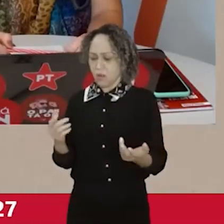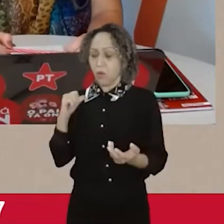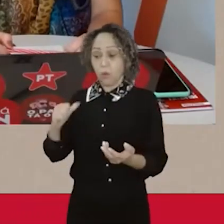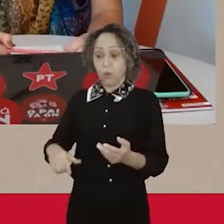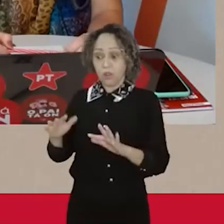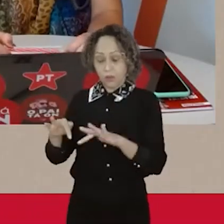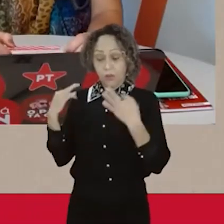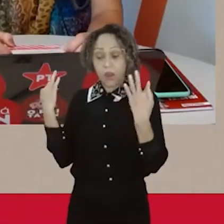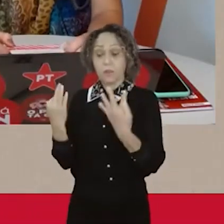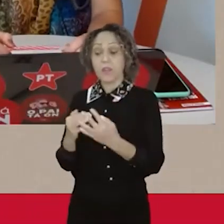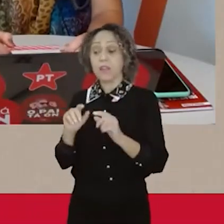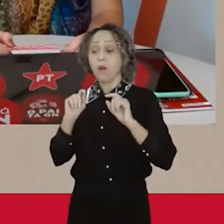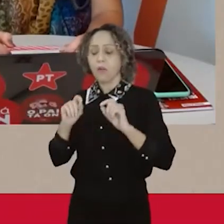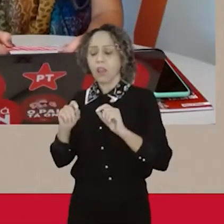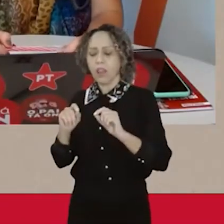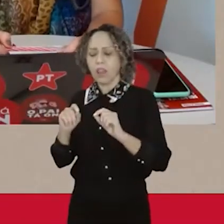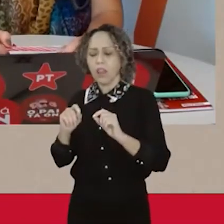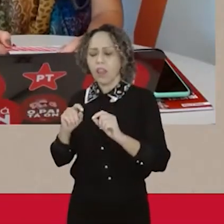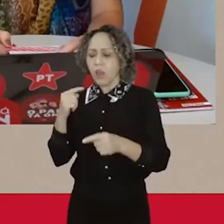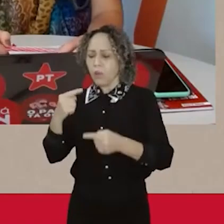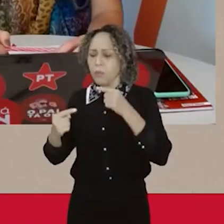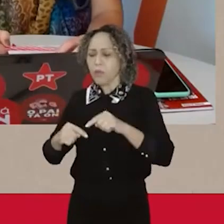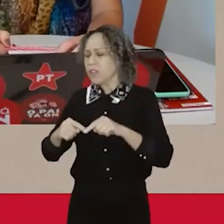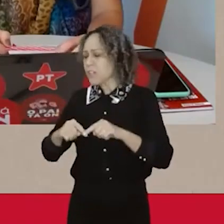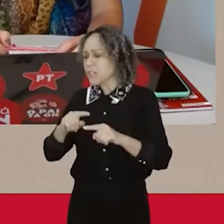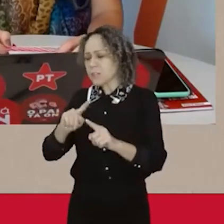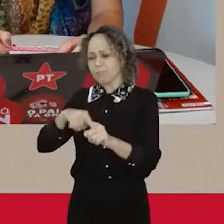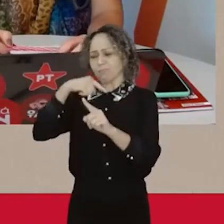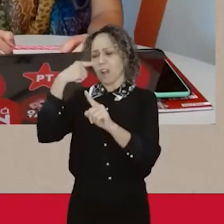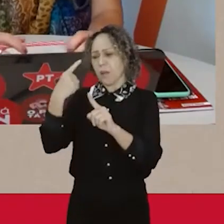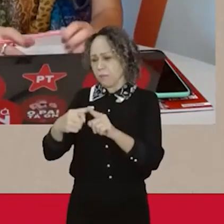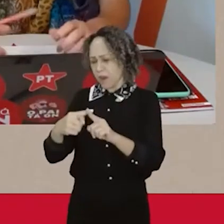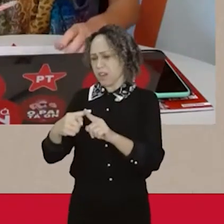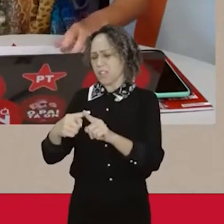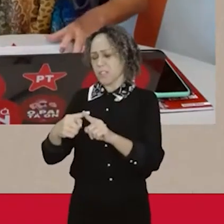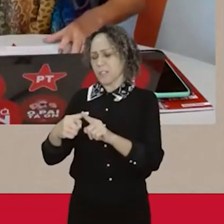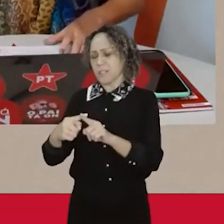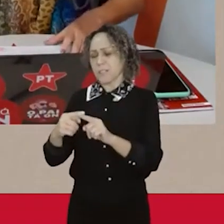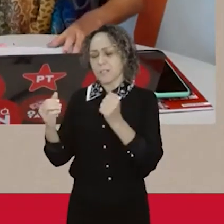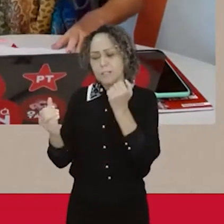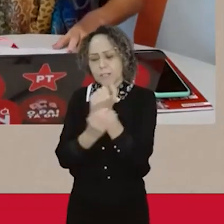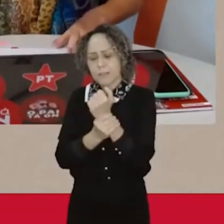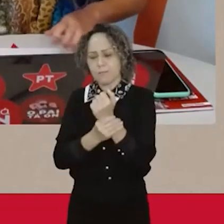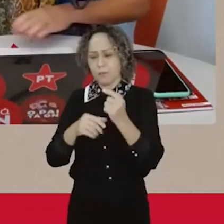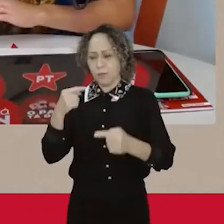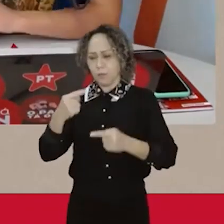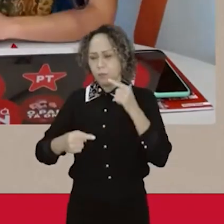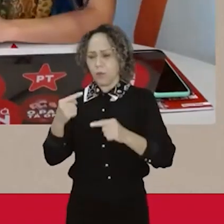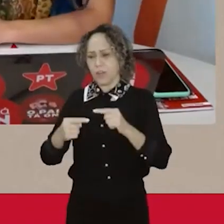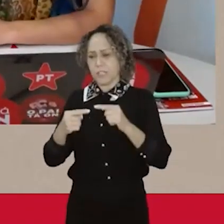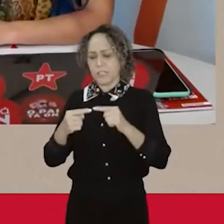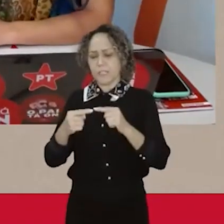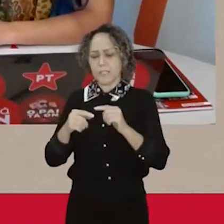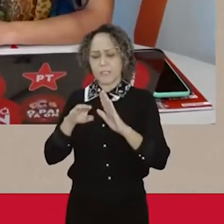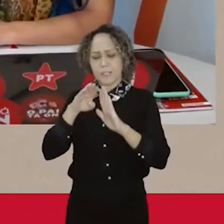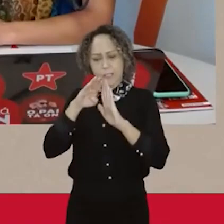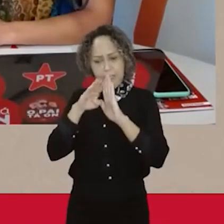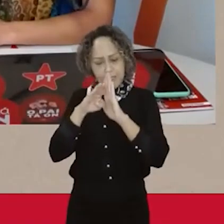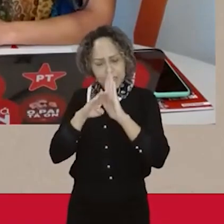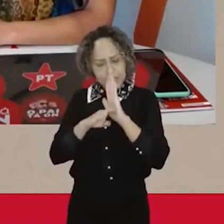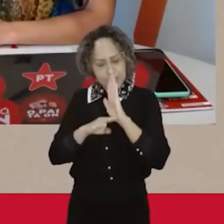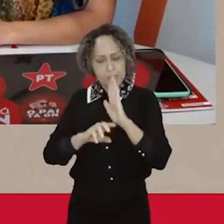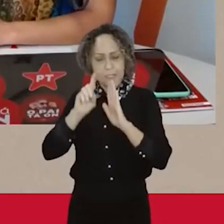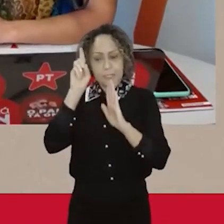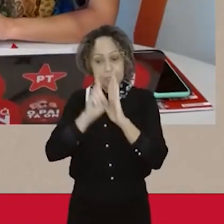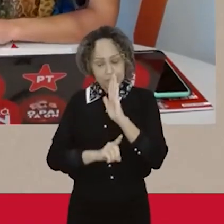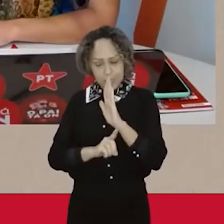que nos ajudou a construir essa agenda de autonomia e de direitos. E aí, isso não pode vir sozinho, né? A política de assistência